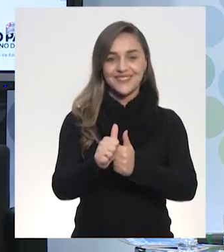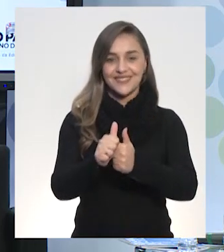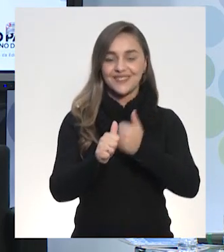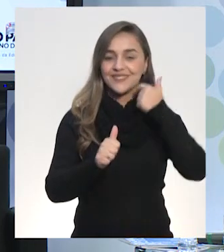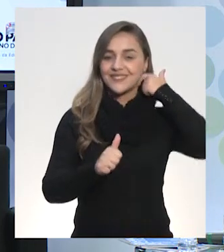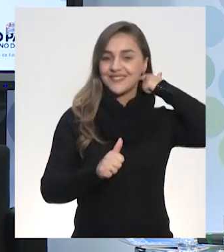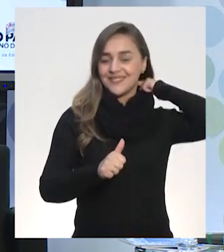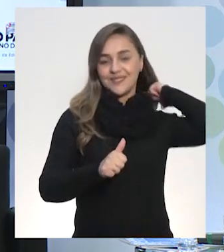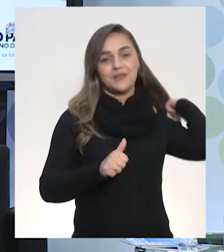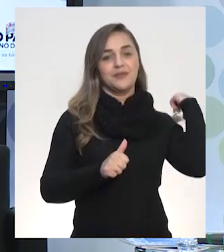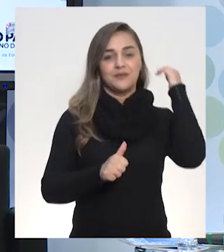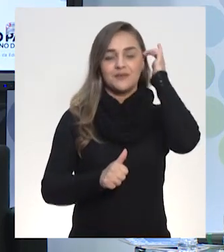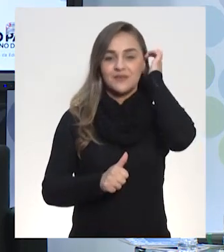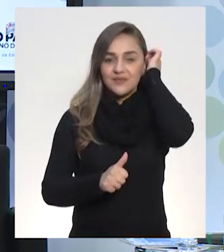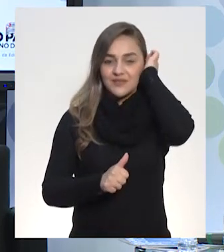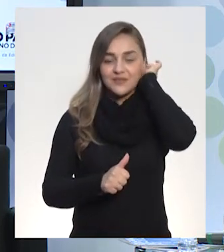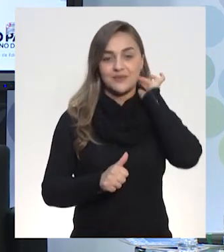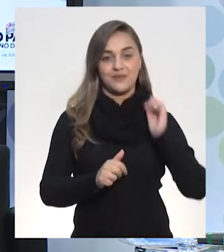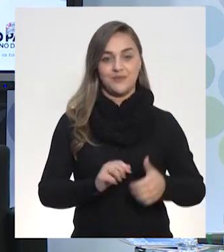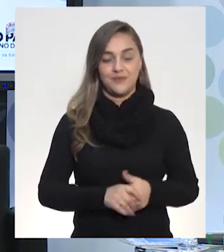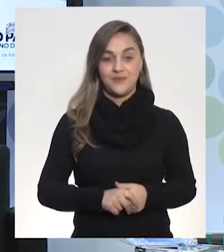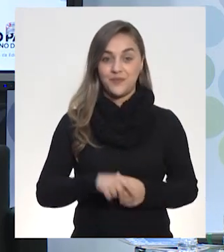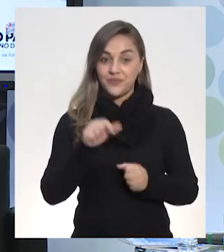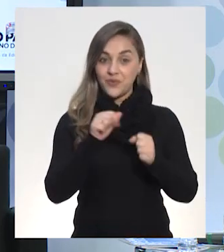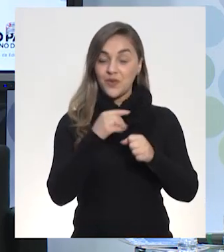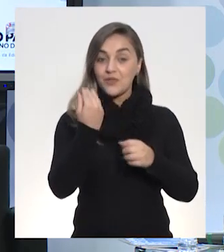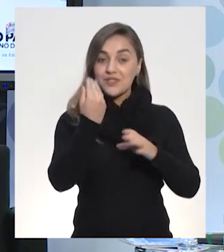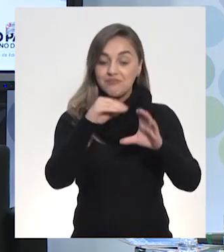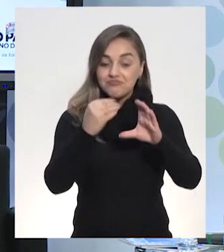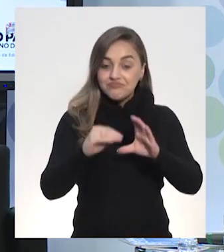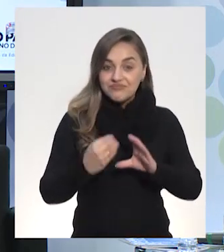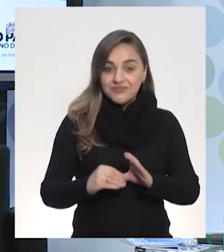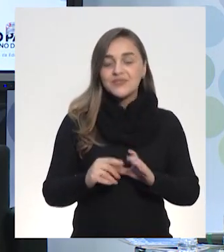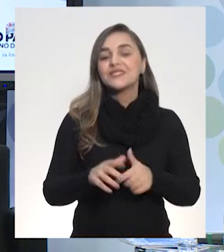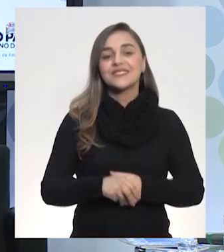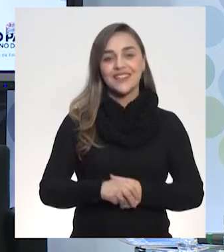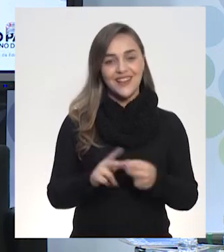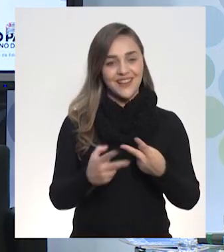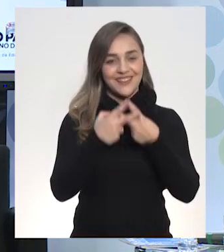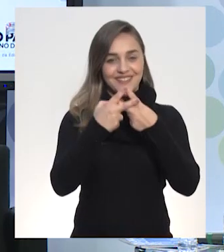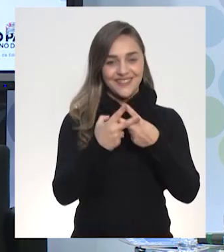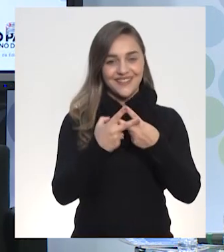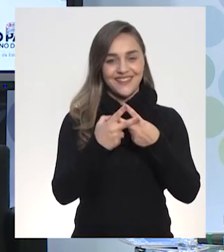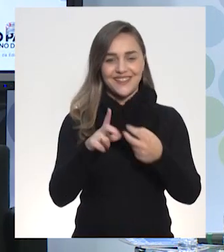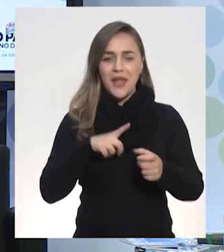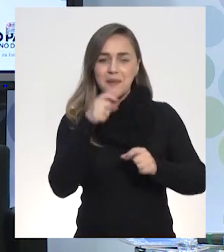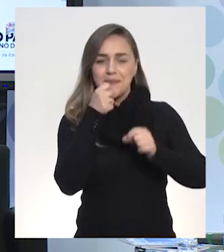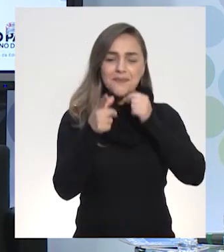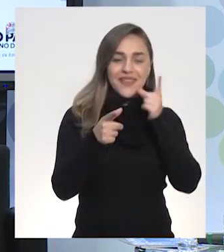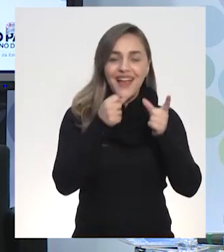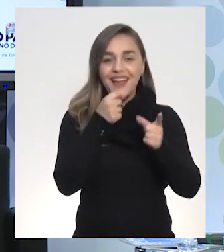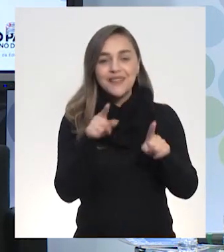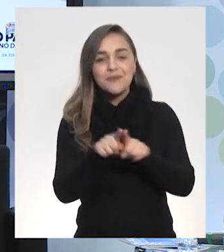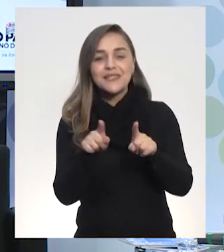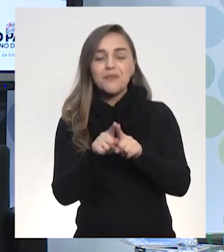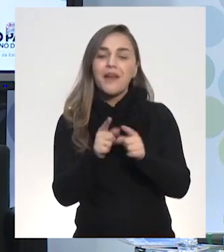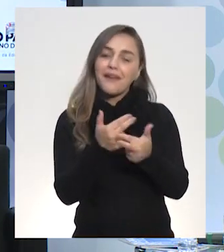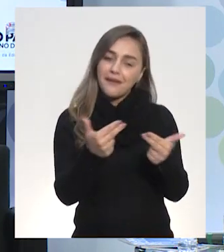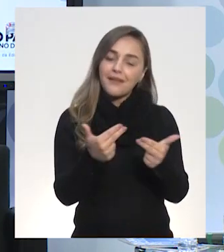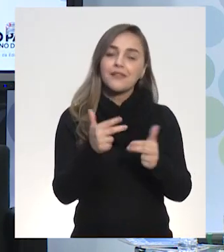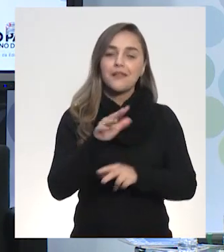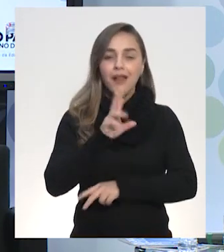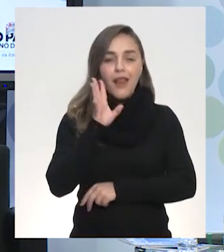stalkeada básica, né? Procura lá na hashtag que vocês estão escrevendo aí, né? A gente não acha só meme, a gente acha muita coisa legal. Por exemplo, a